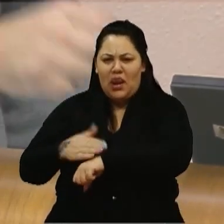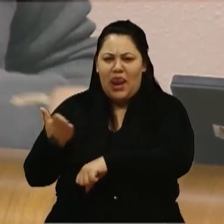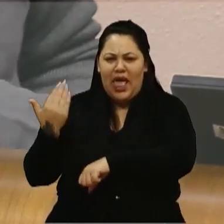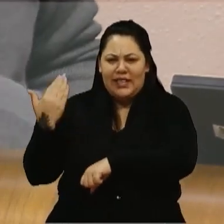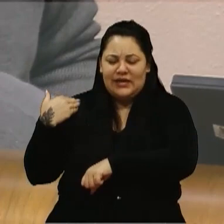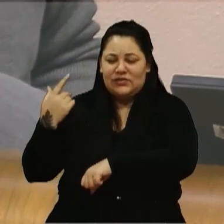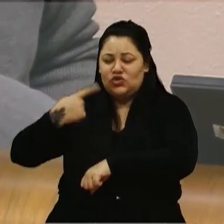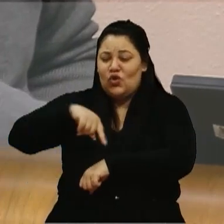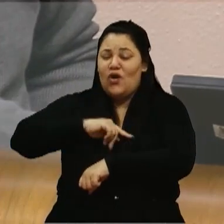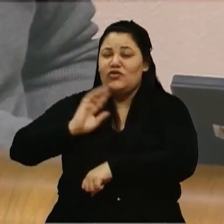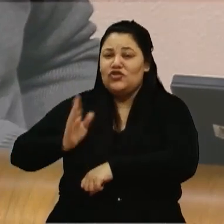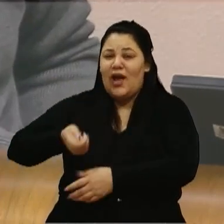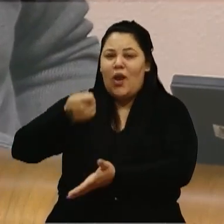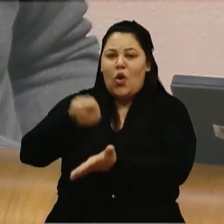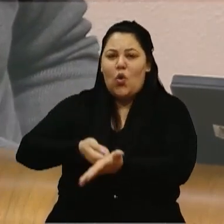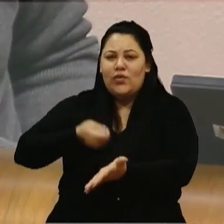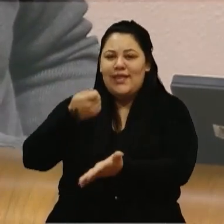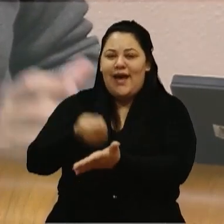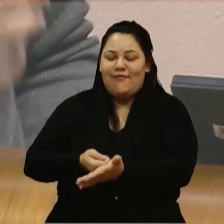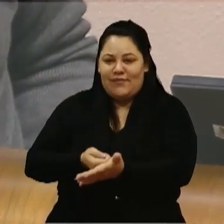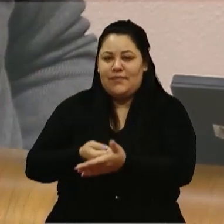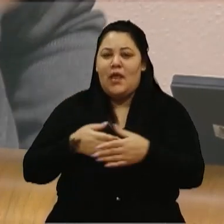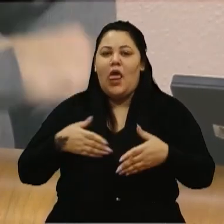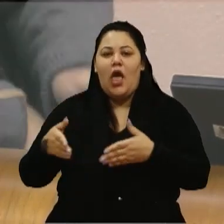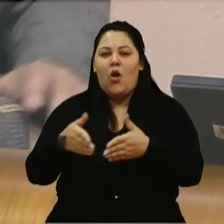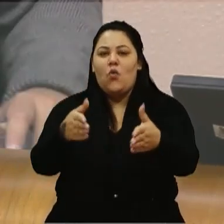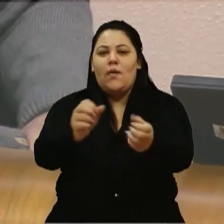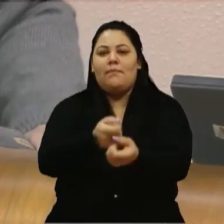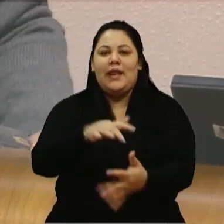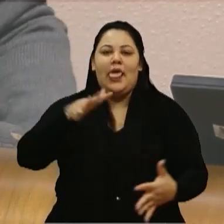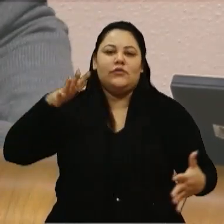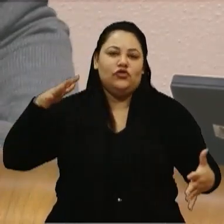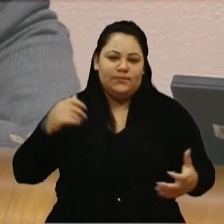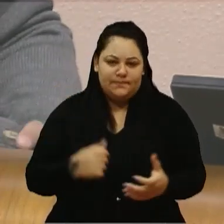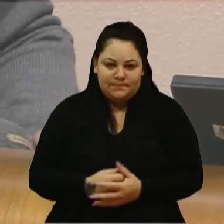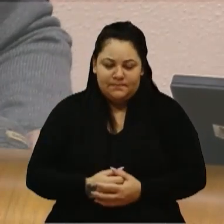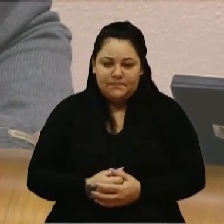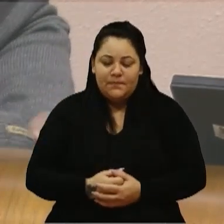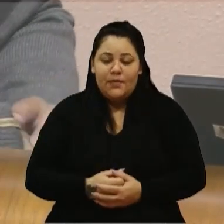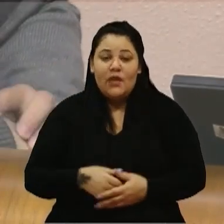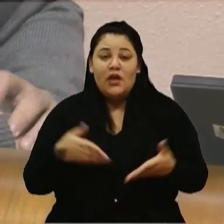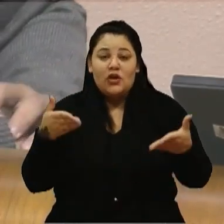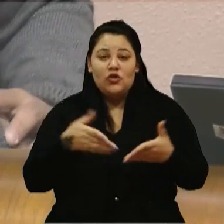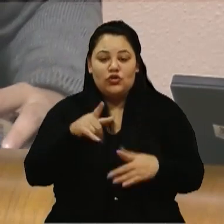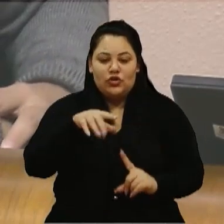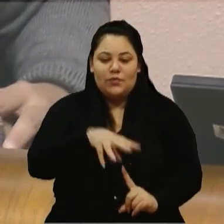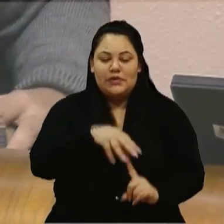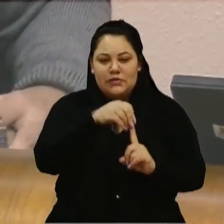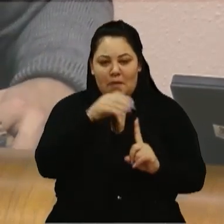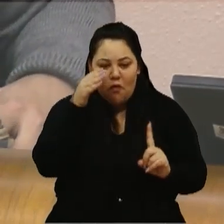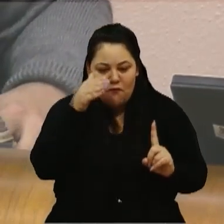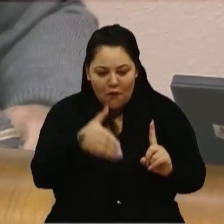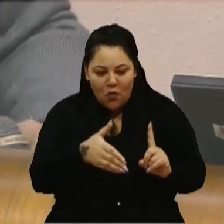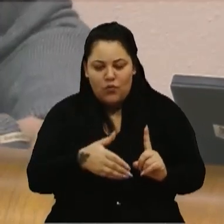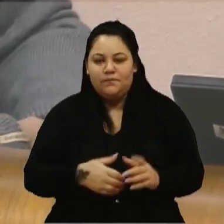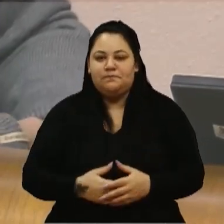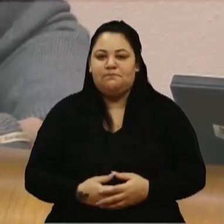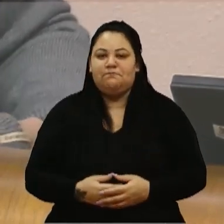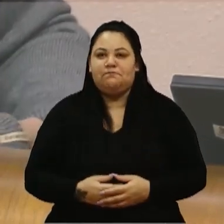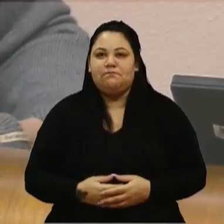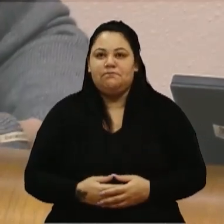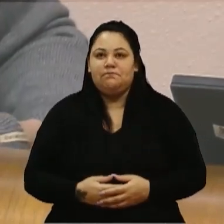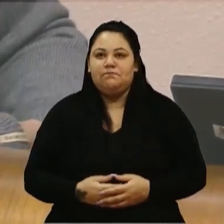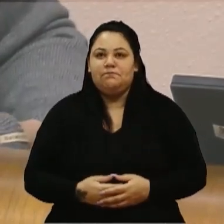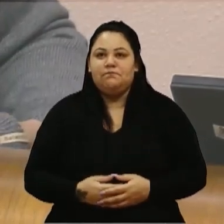já lutávamos pela Rua dos Brilhantes, que hoje vai ser o principal foco.